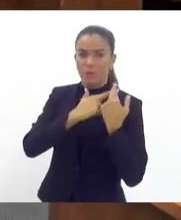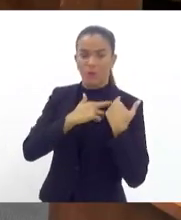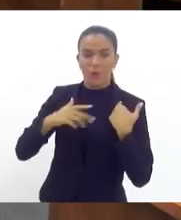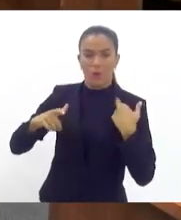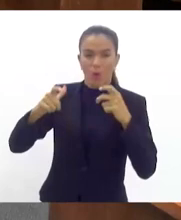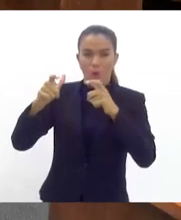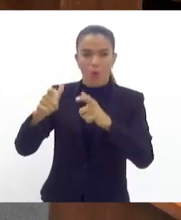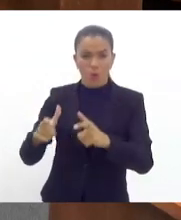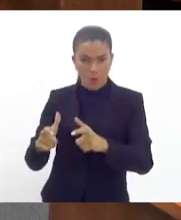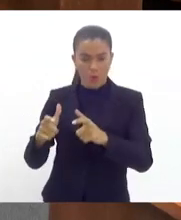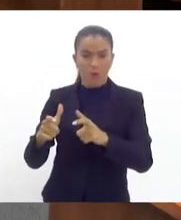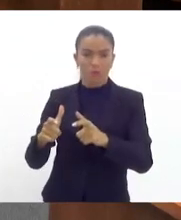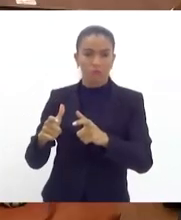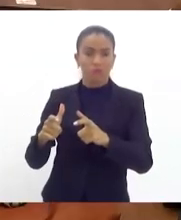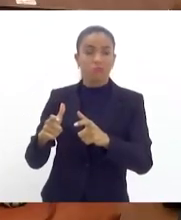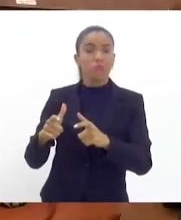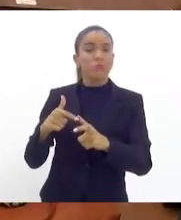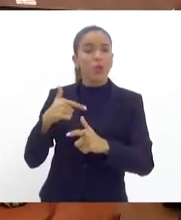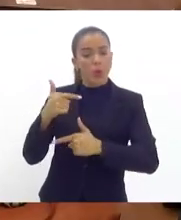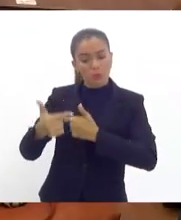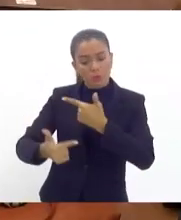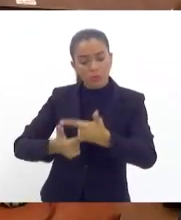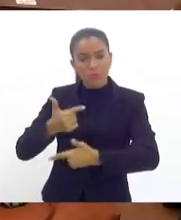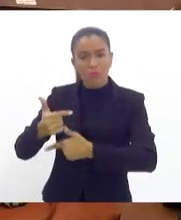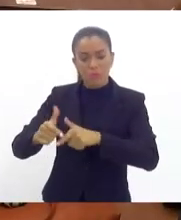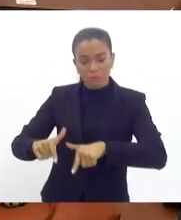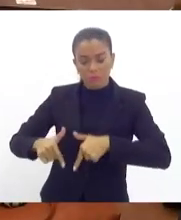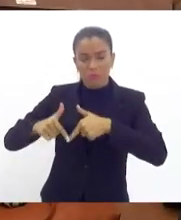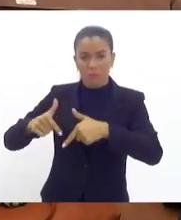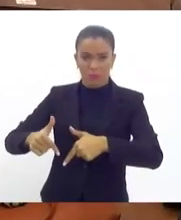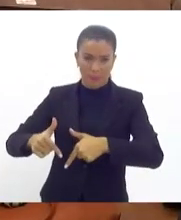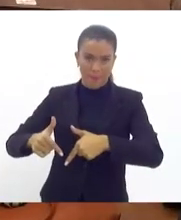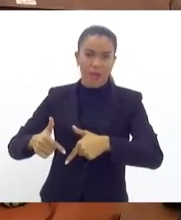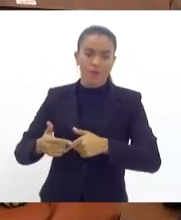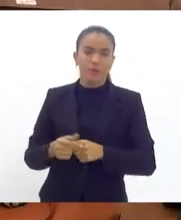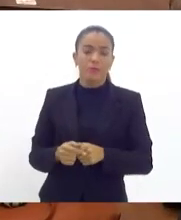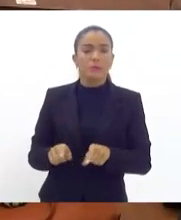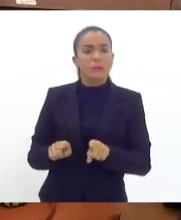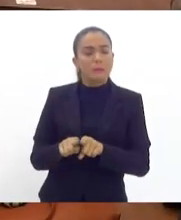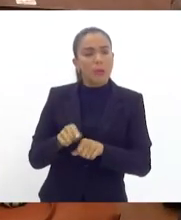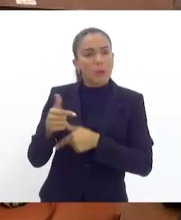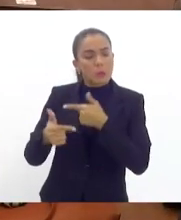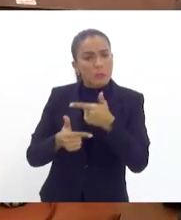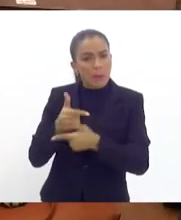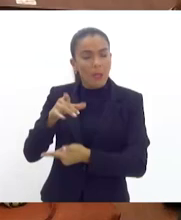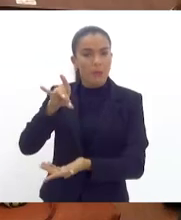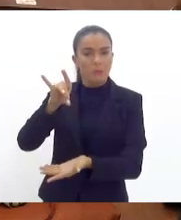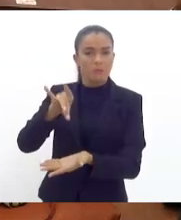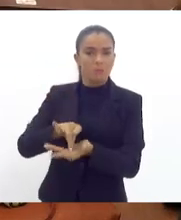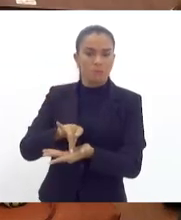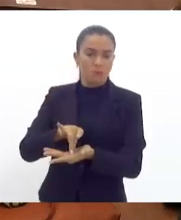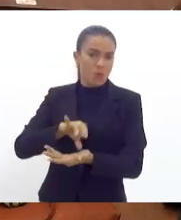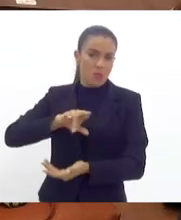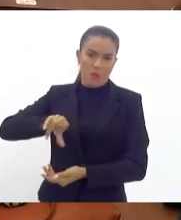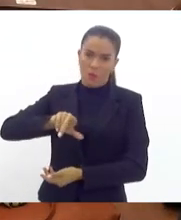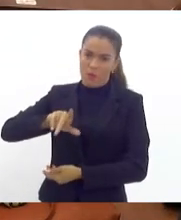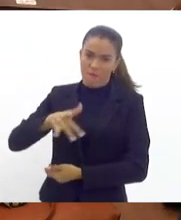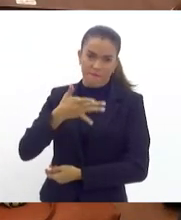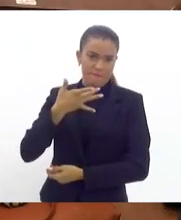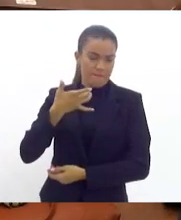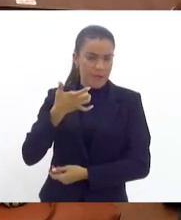local onde eu desempenho as minhas funções é nosso trabalho de fato não é fácil